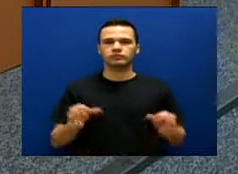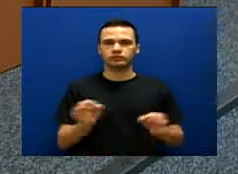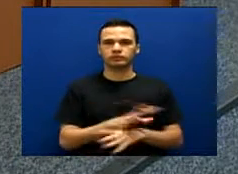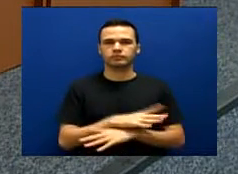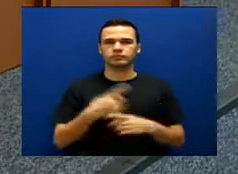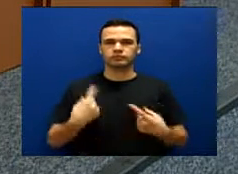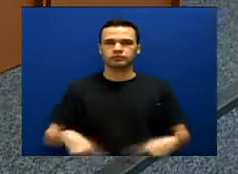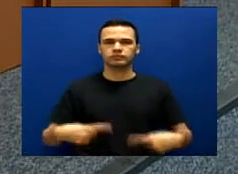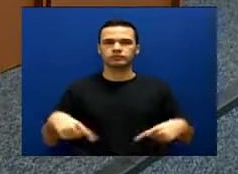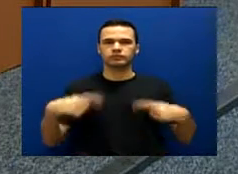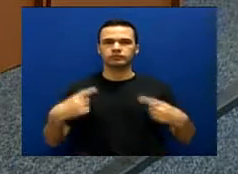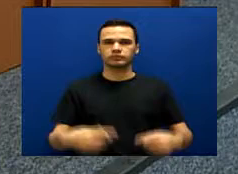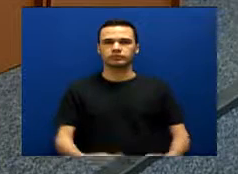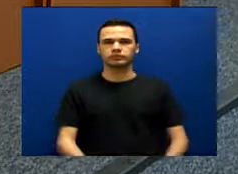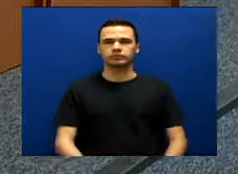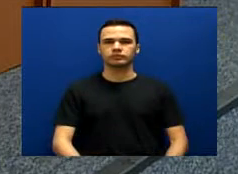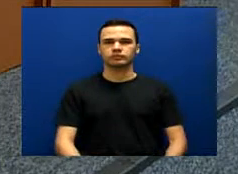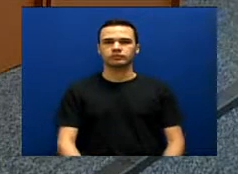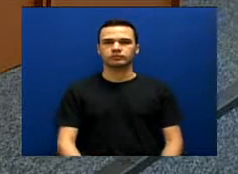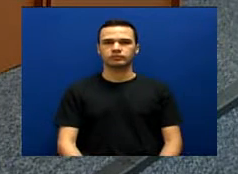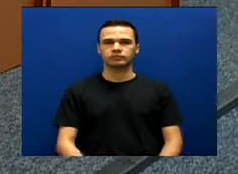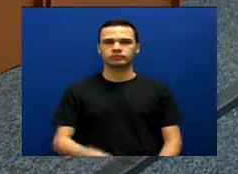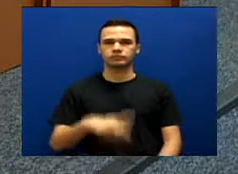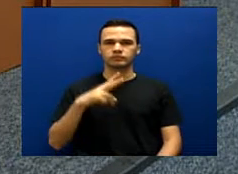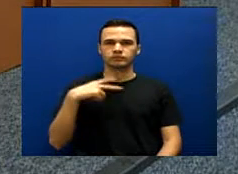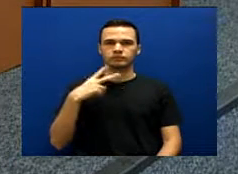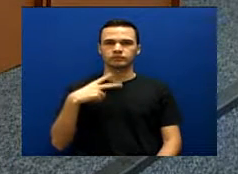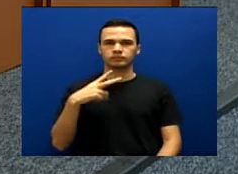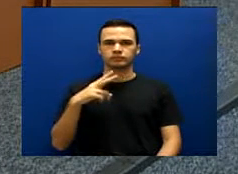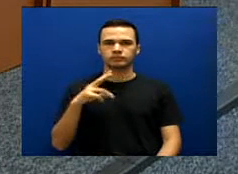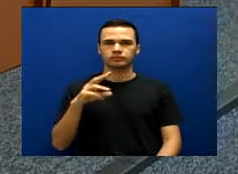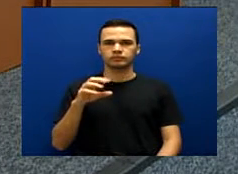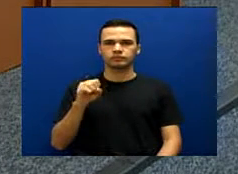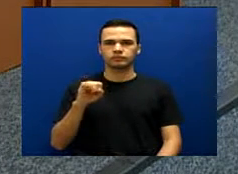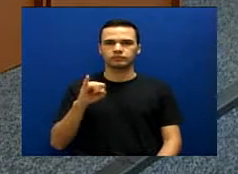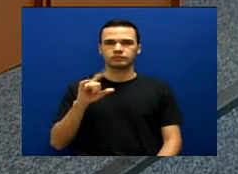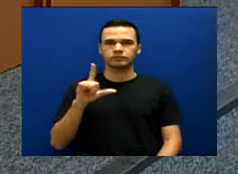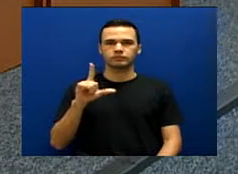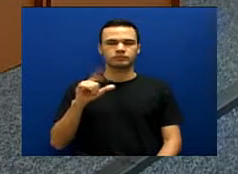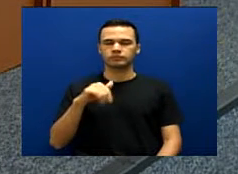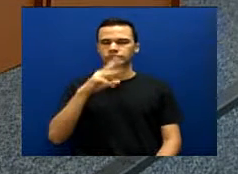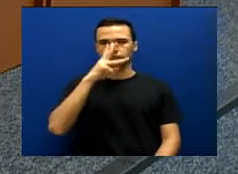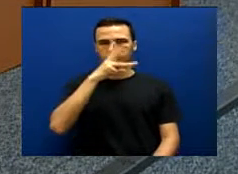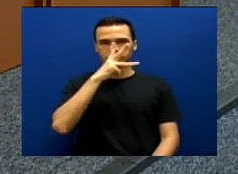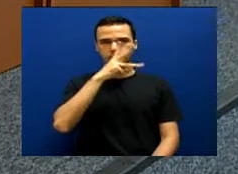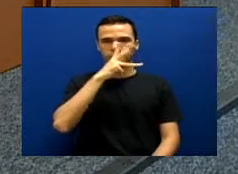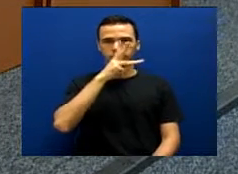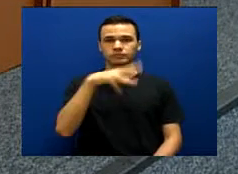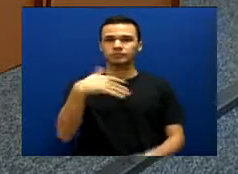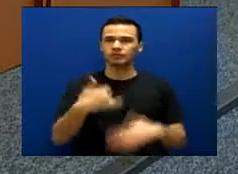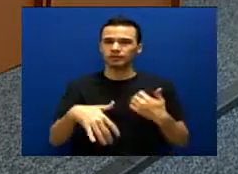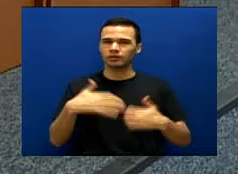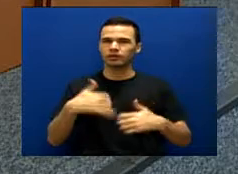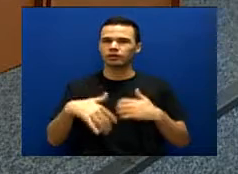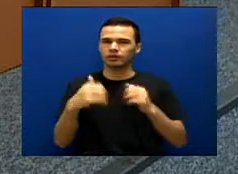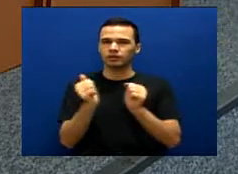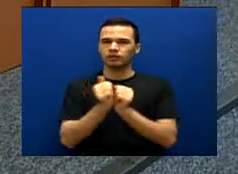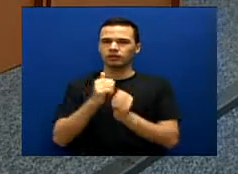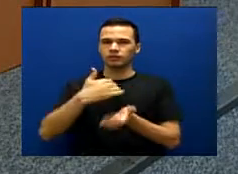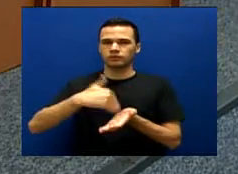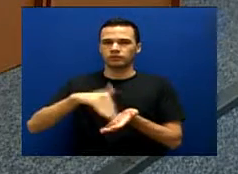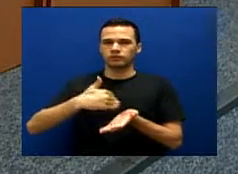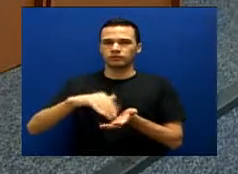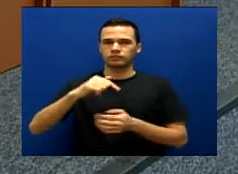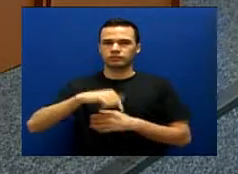Encerrada a discussão. Vereador Vanderlei. Senhor presidente, eu estou falando aqui até com o secretário da